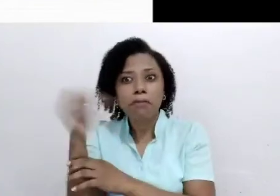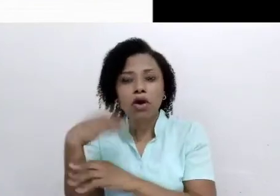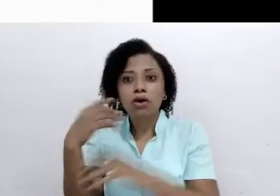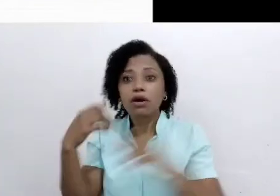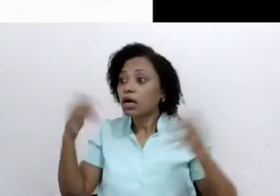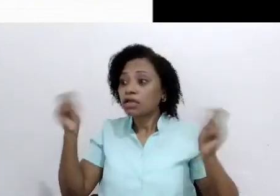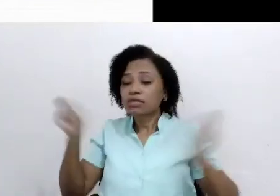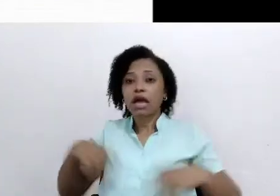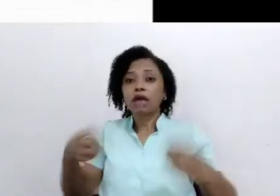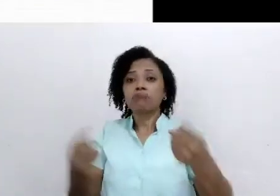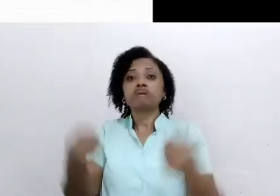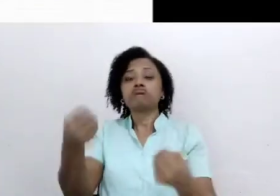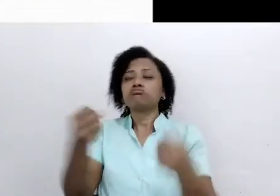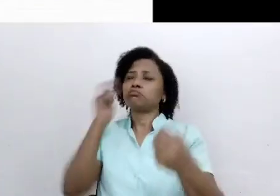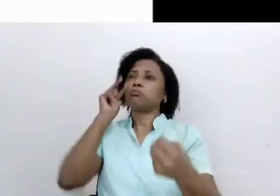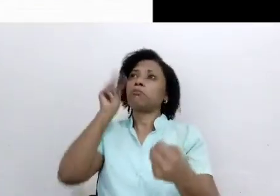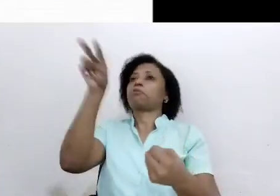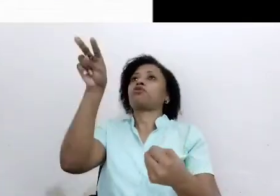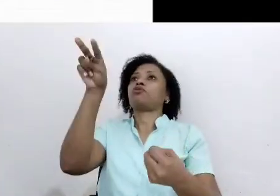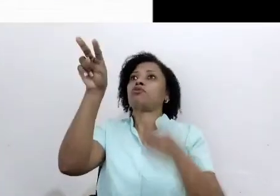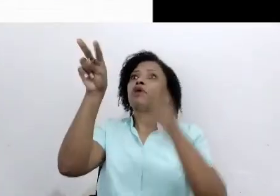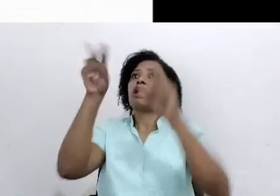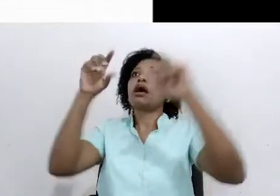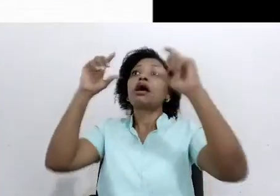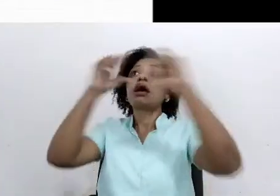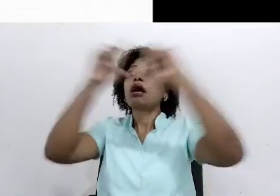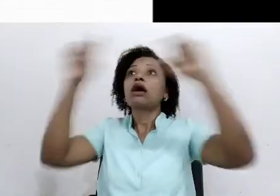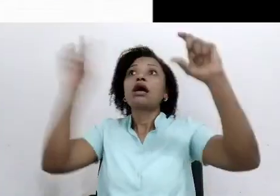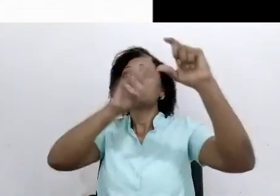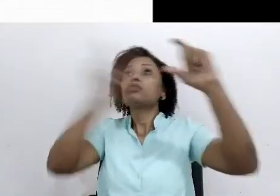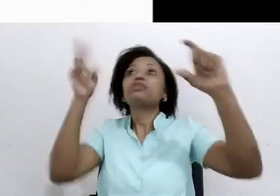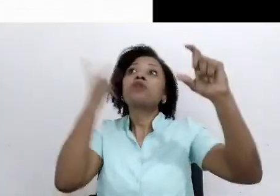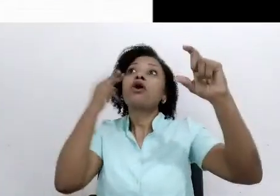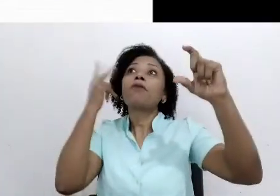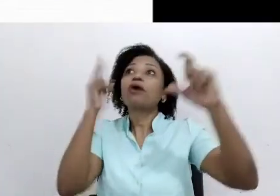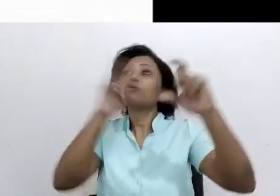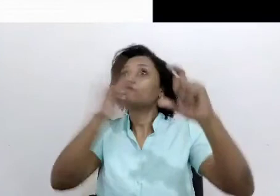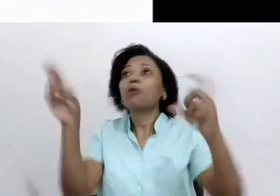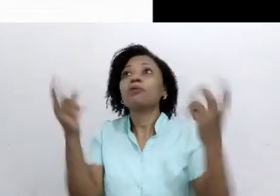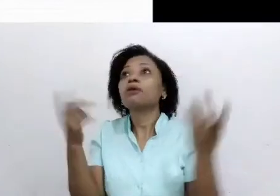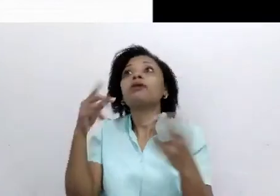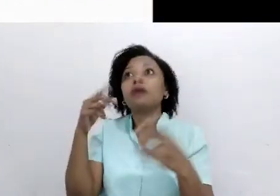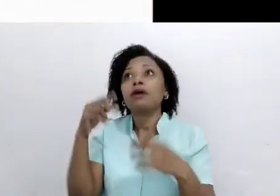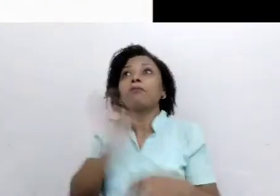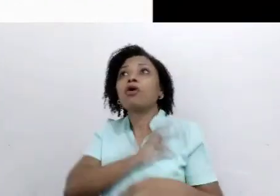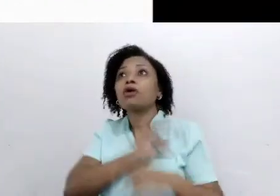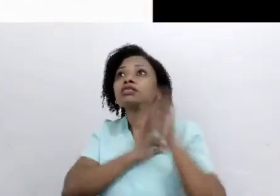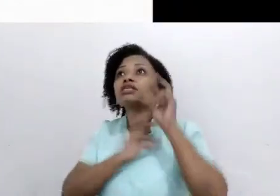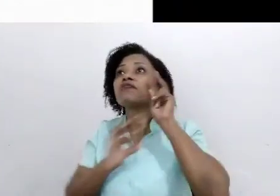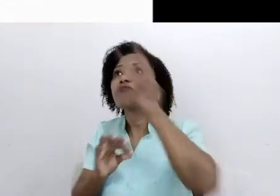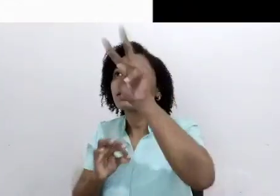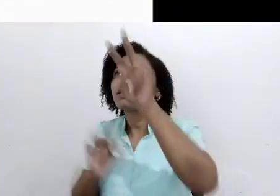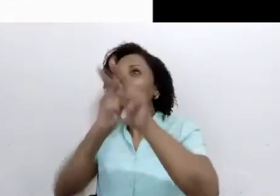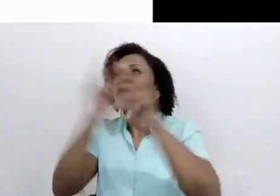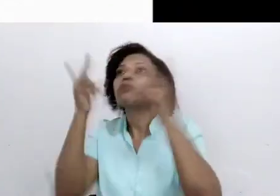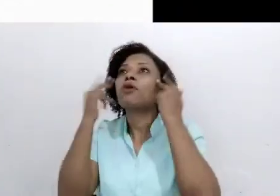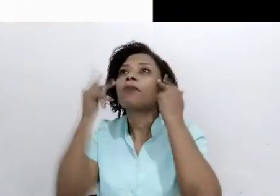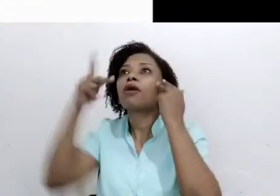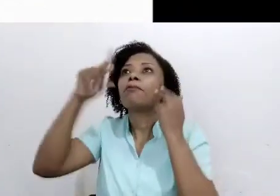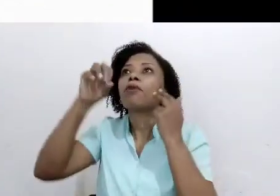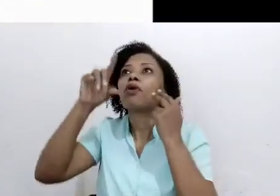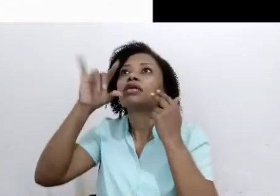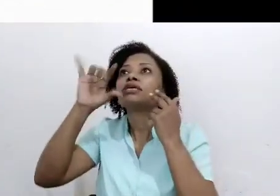seu retrovisor, que é um espelho plano, ele vai conseguir ler normalmente o nome polícia, o nome